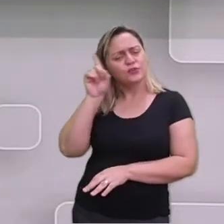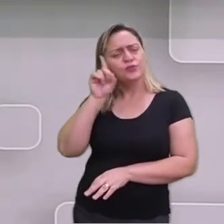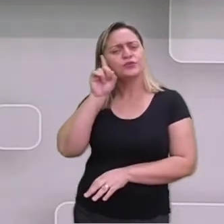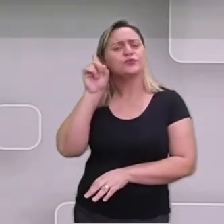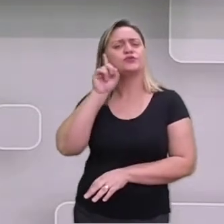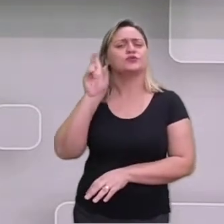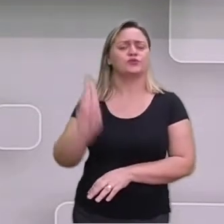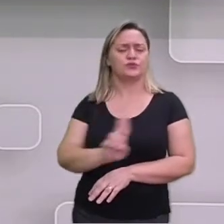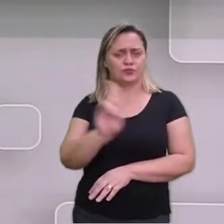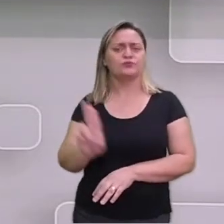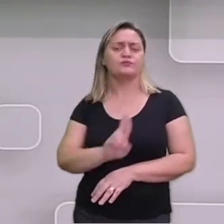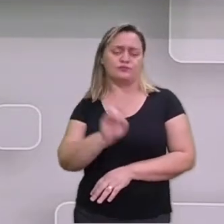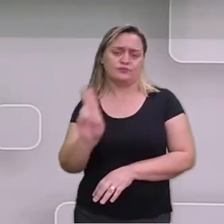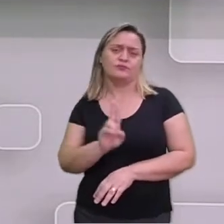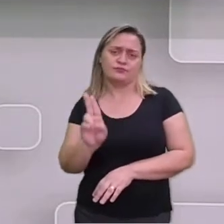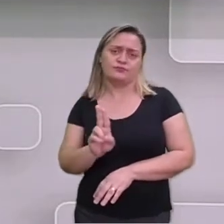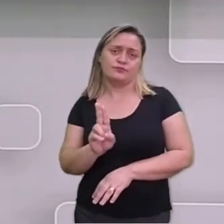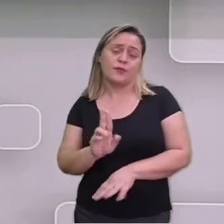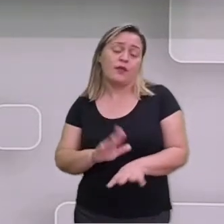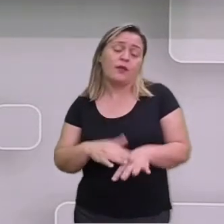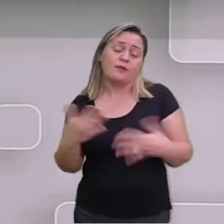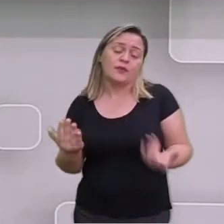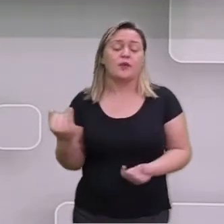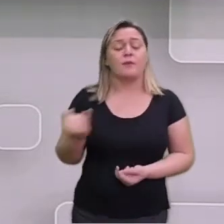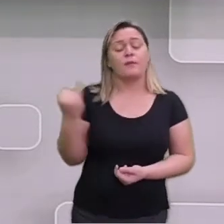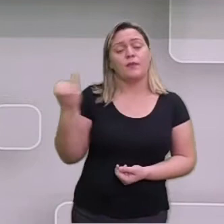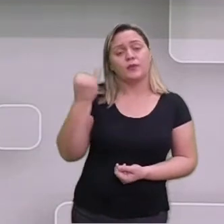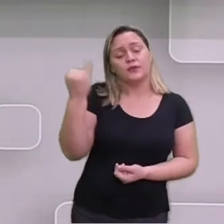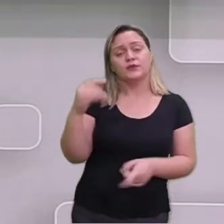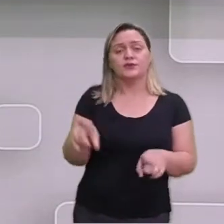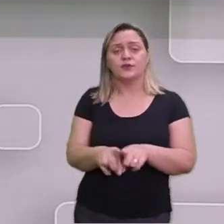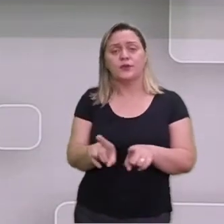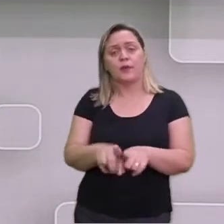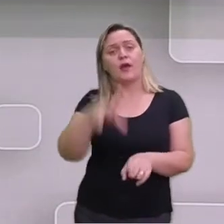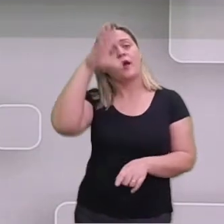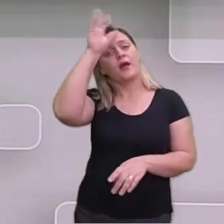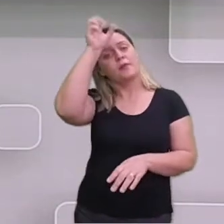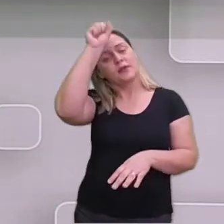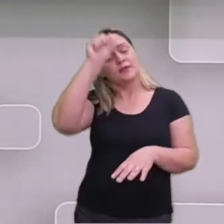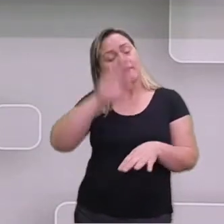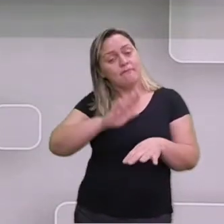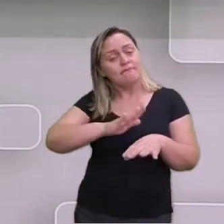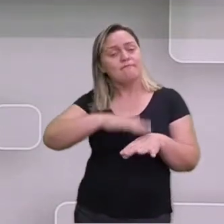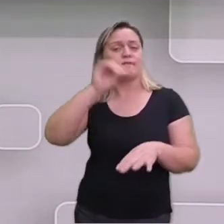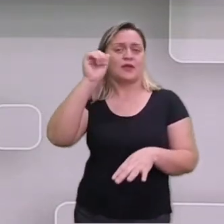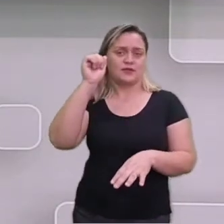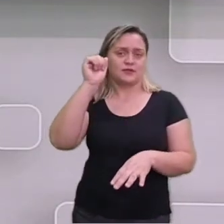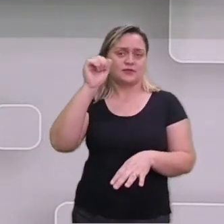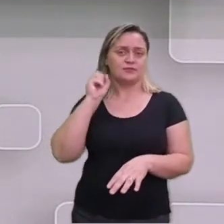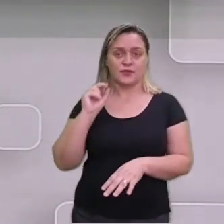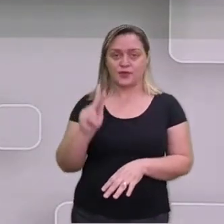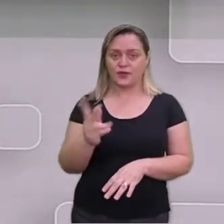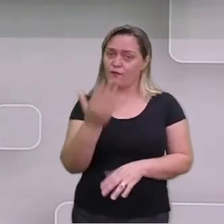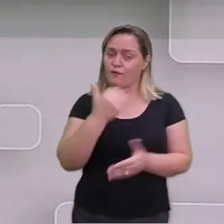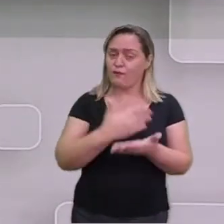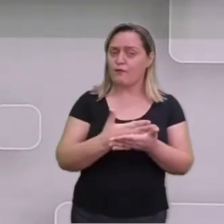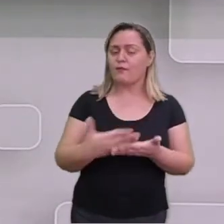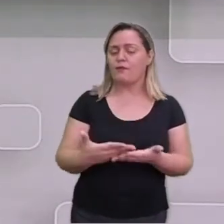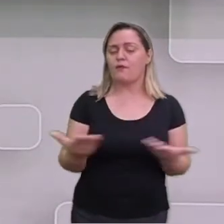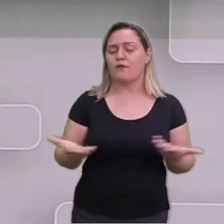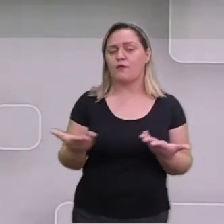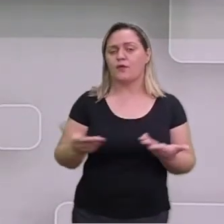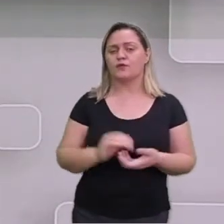frases, mas é importante, quando a gente está estudando, aprender um pouco mais sobre cada conteúdo. Então vamos para a nossa aula de hoje. O